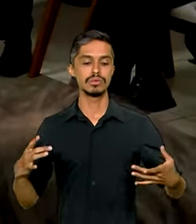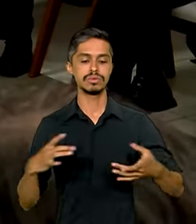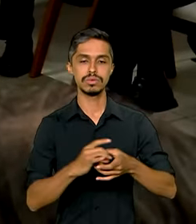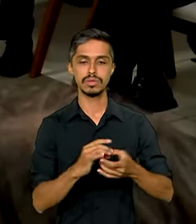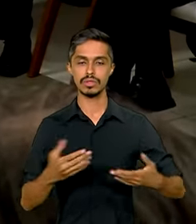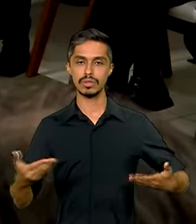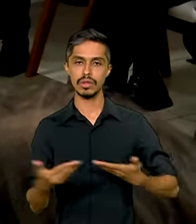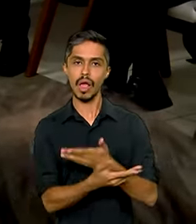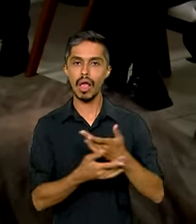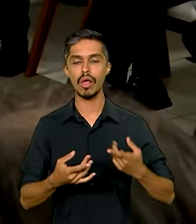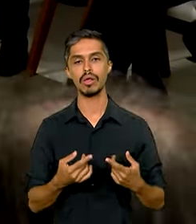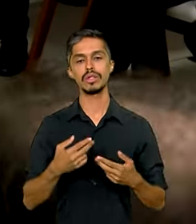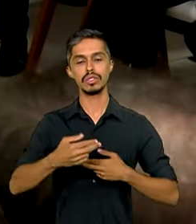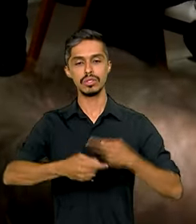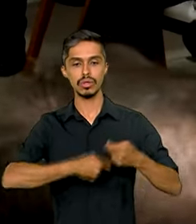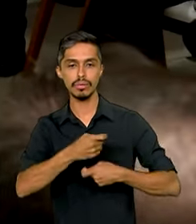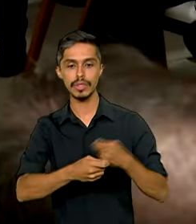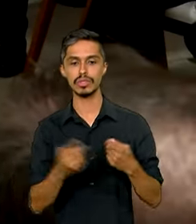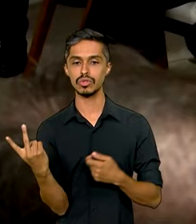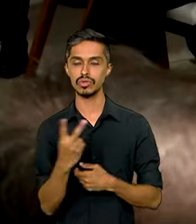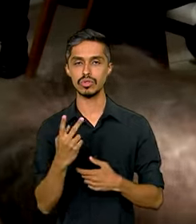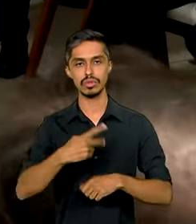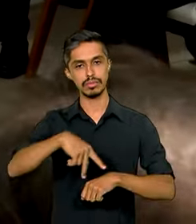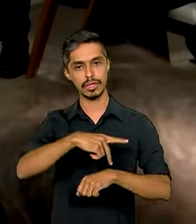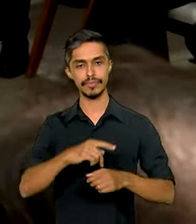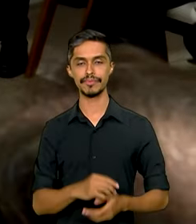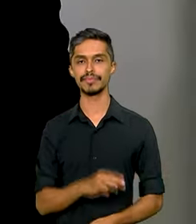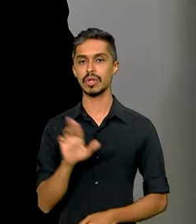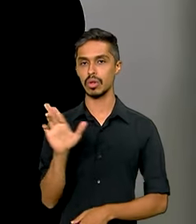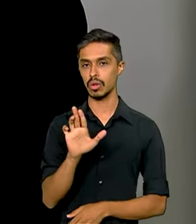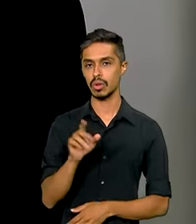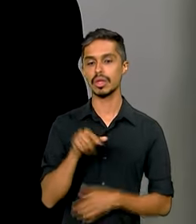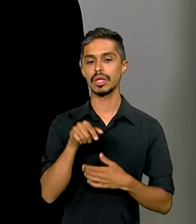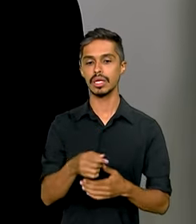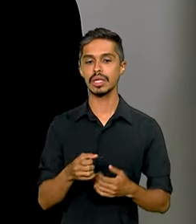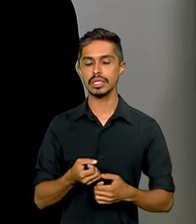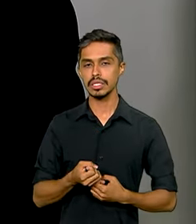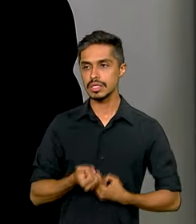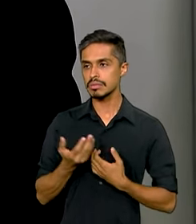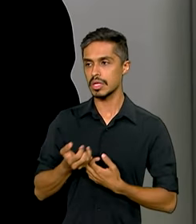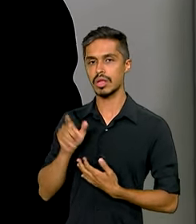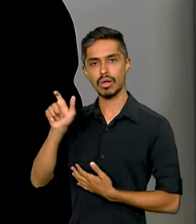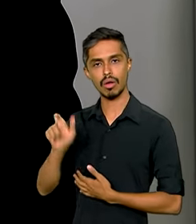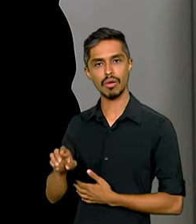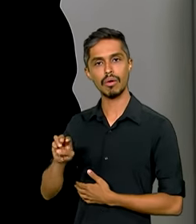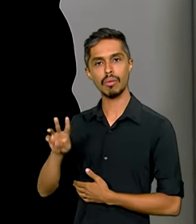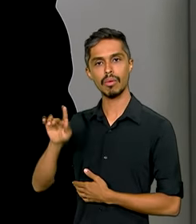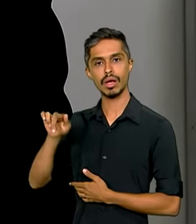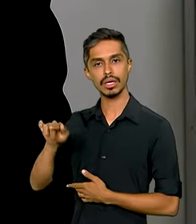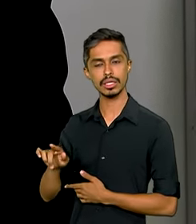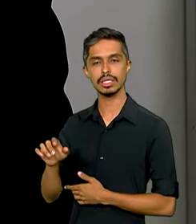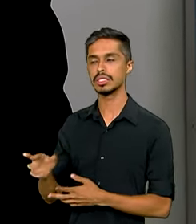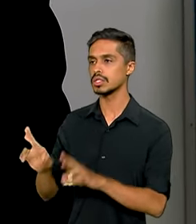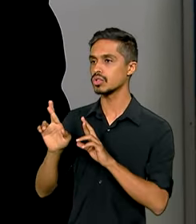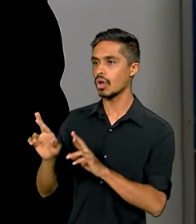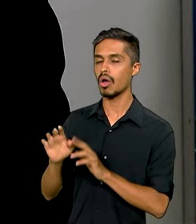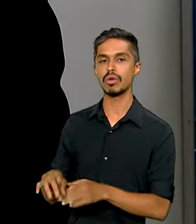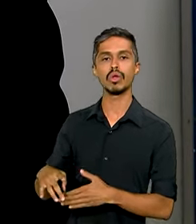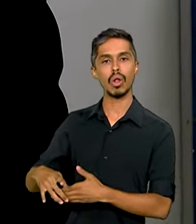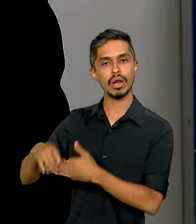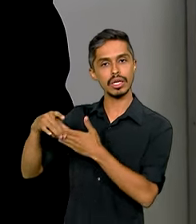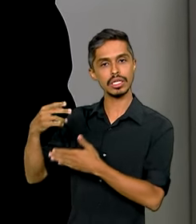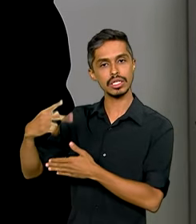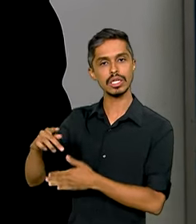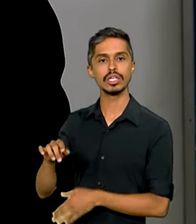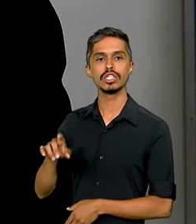laços comerciais entre os dois países. O presidente Lula expressou ao Wang Yi que espera uma visita do líder chinês